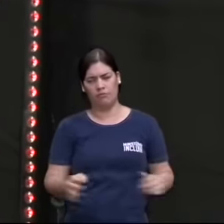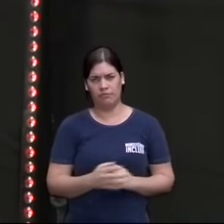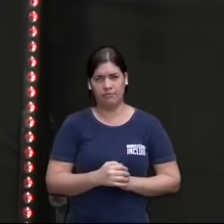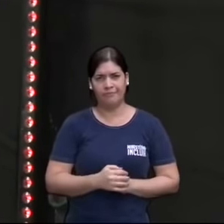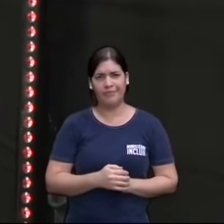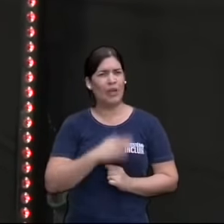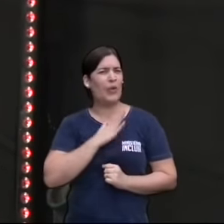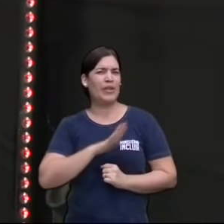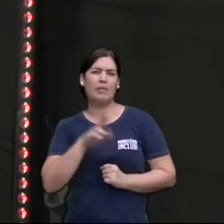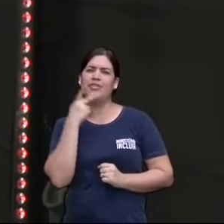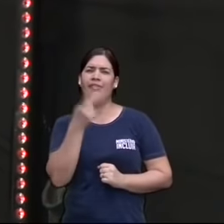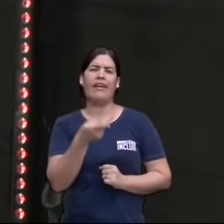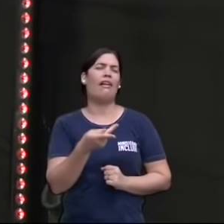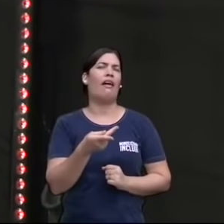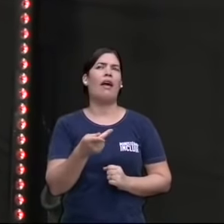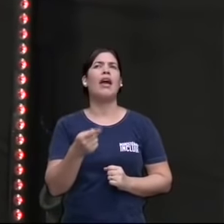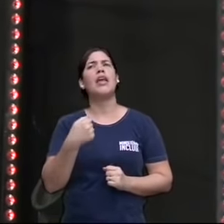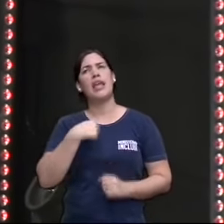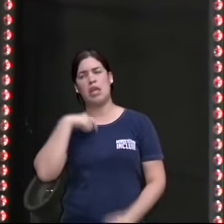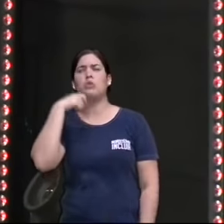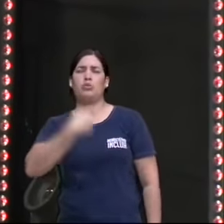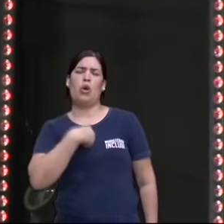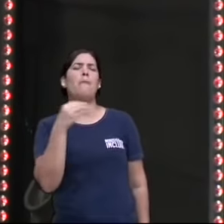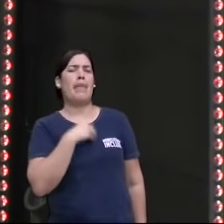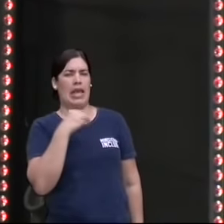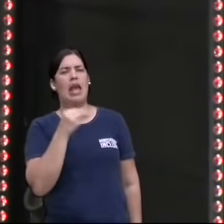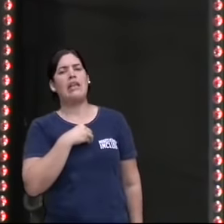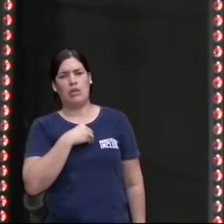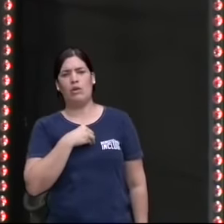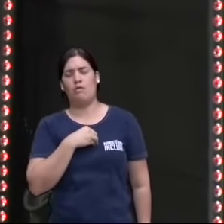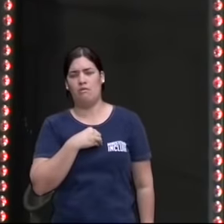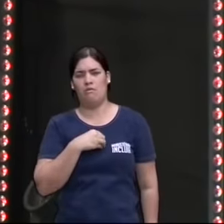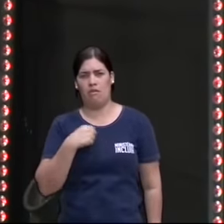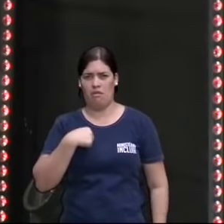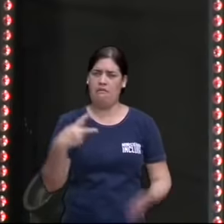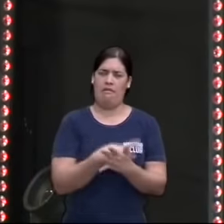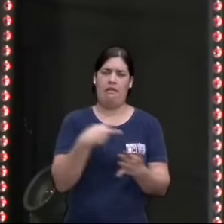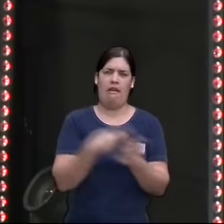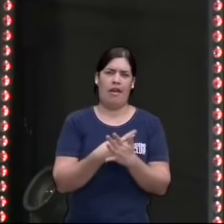Nós não gostamos muito de falar: eu sou pecador, eu sou errado.